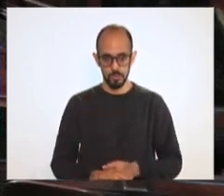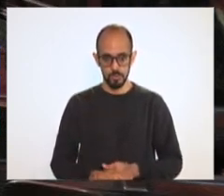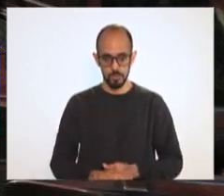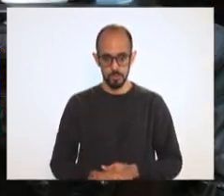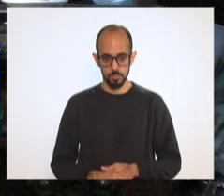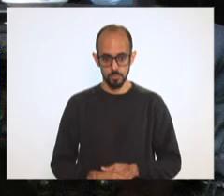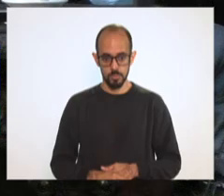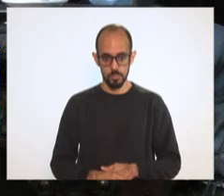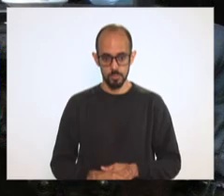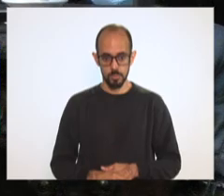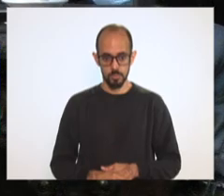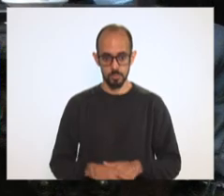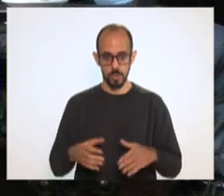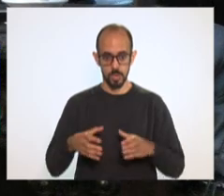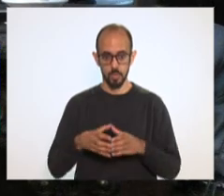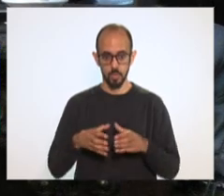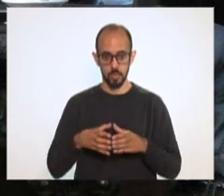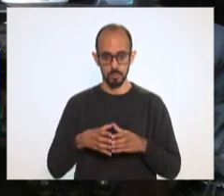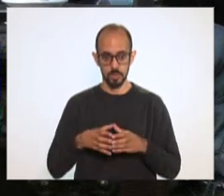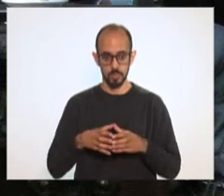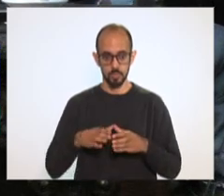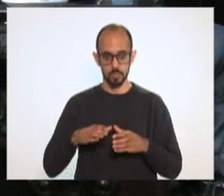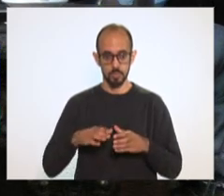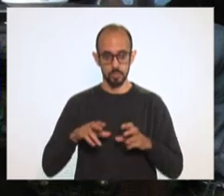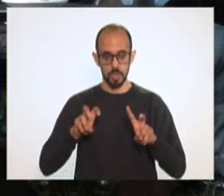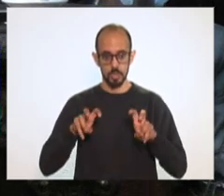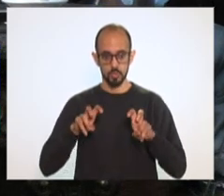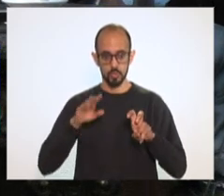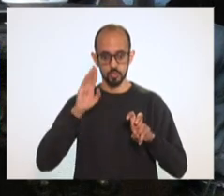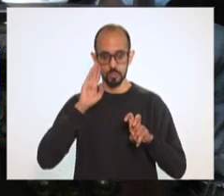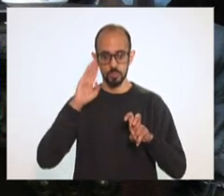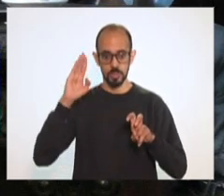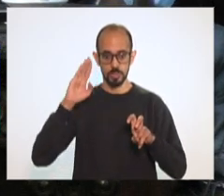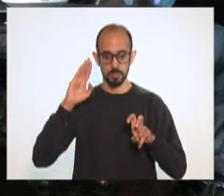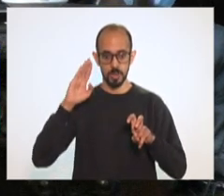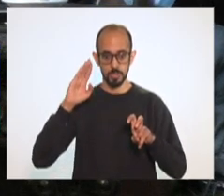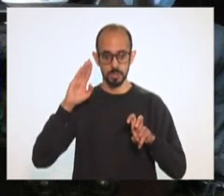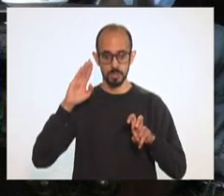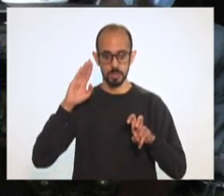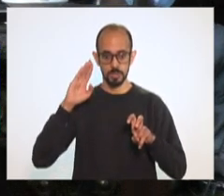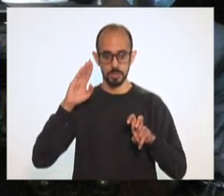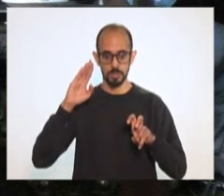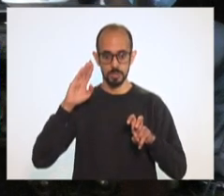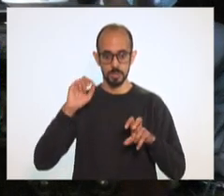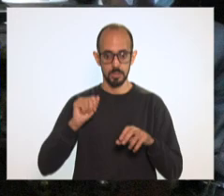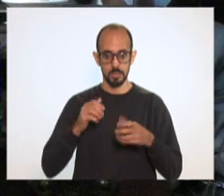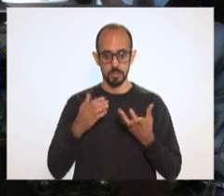Pela Comissão de Assuntos Municipais, a presidência quer acolher o parecer.